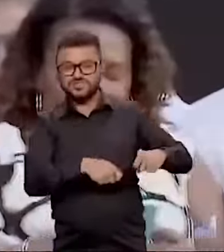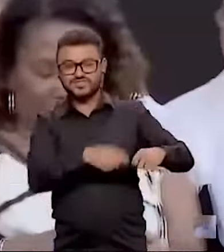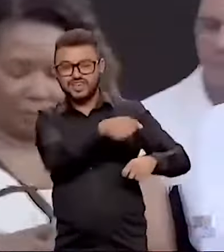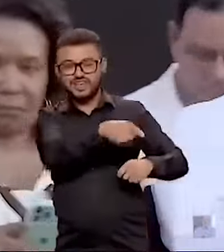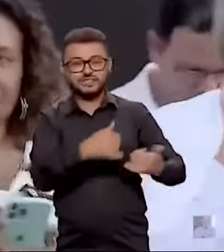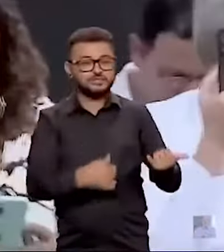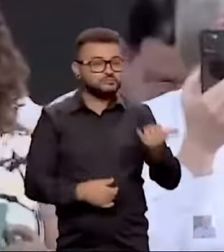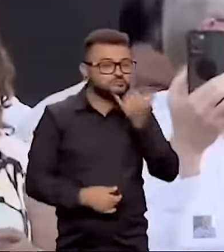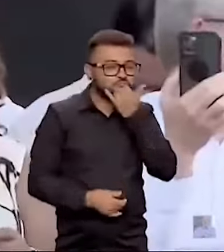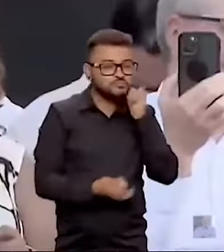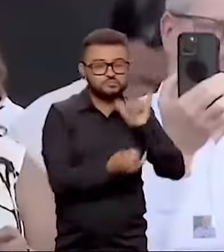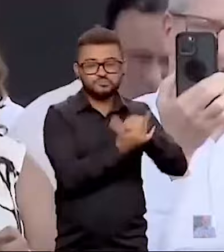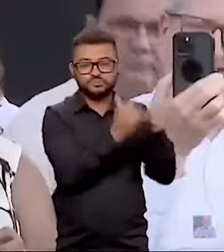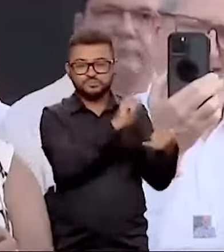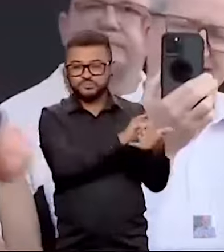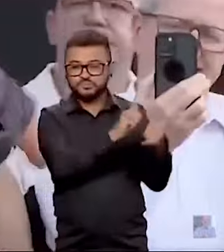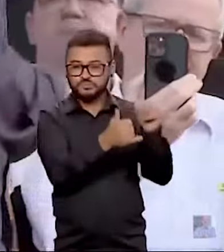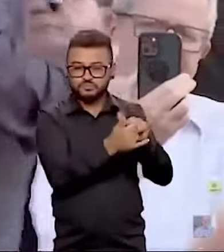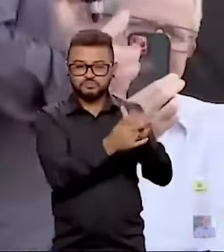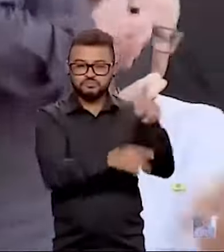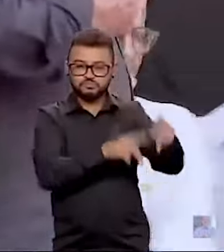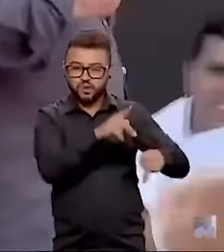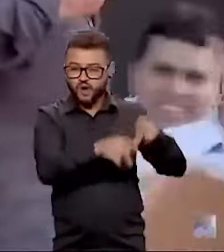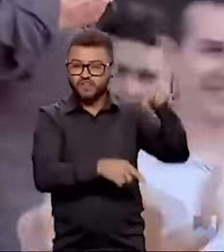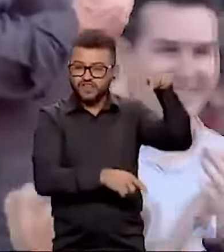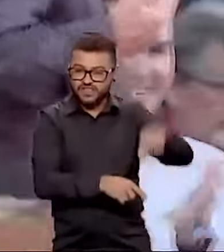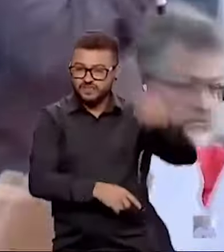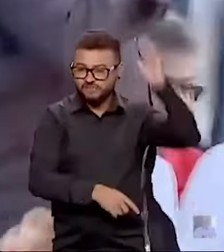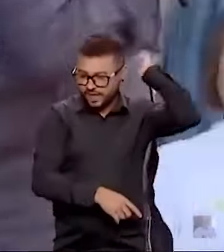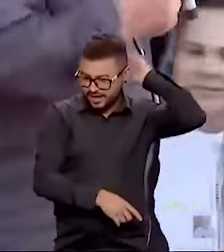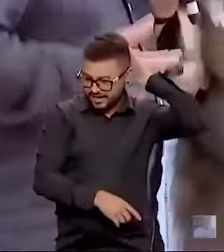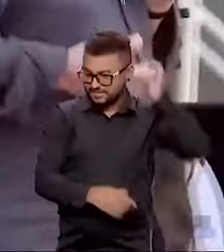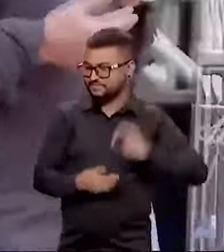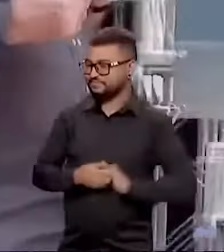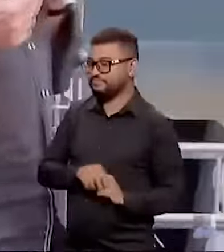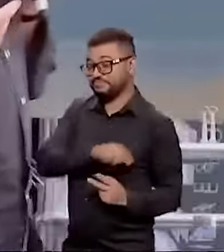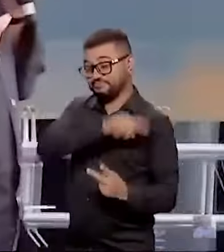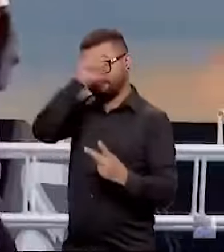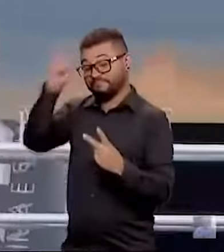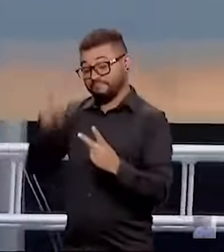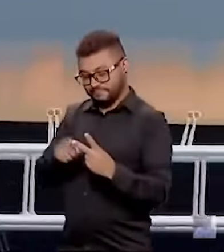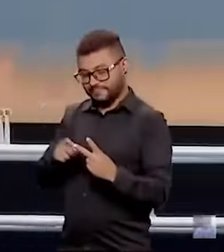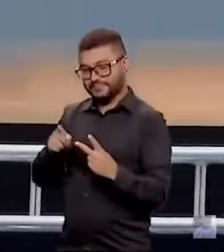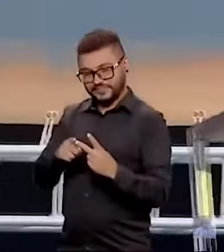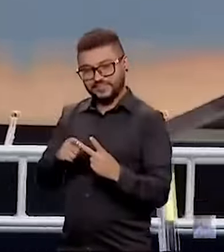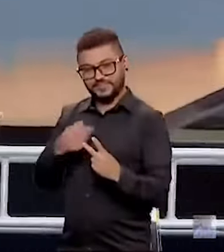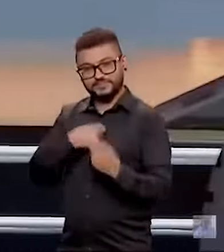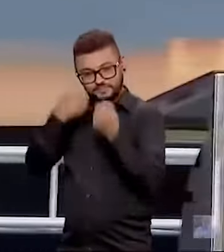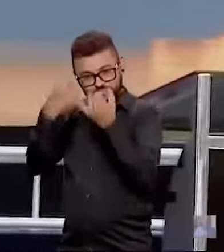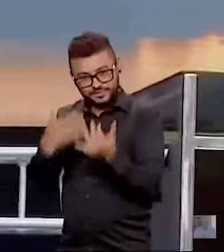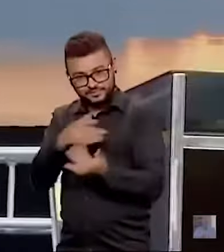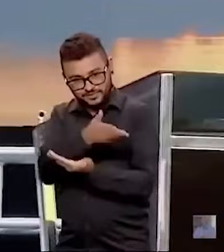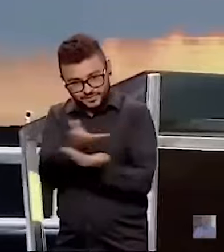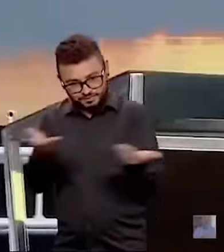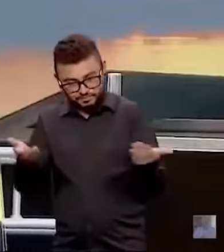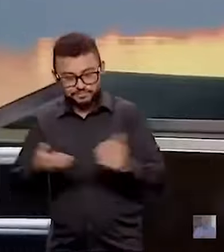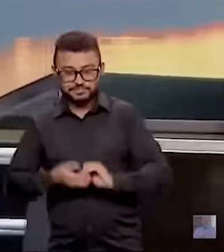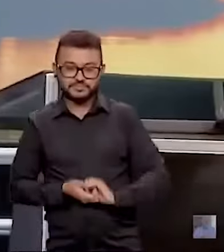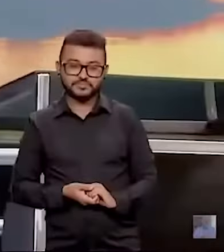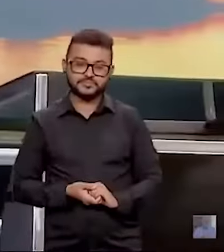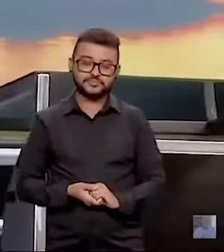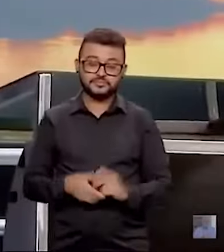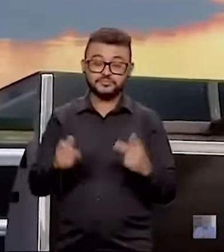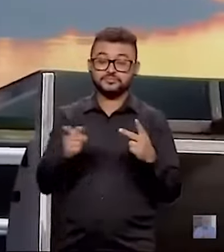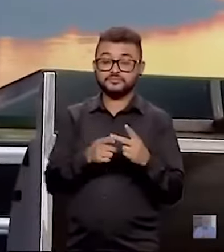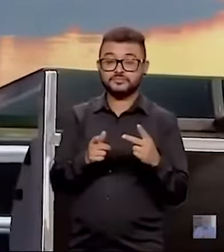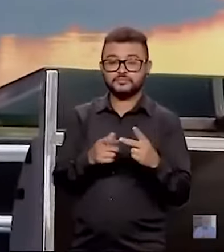possa ser perdoado pelo povo do Pará. A segunda coisa que eu queria dizer para vocês,